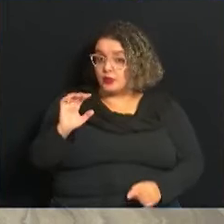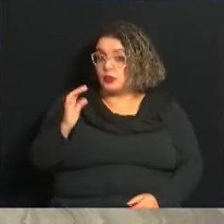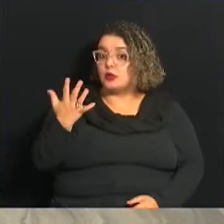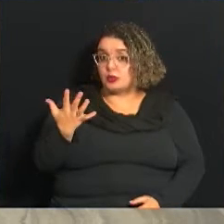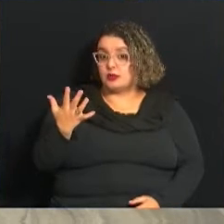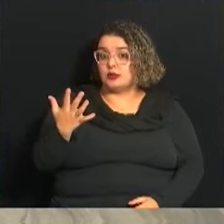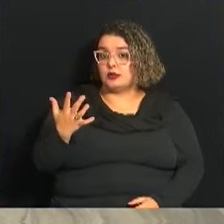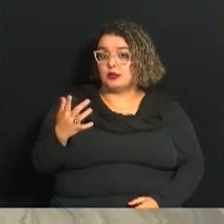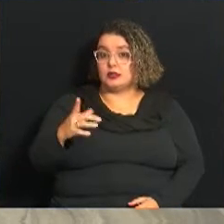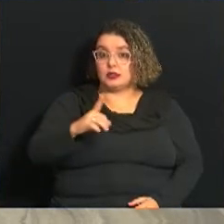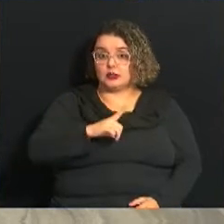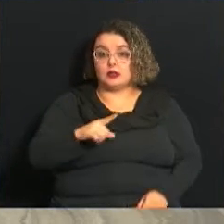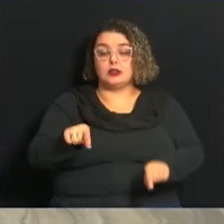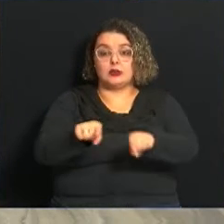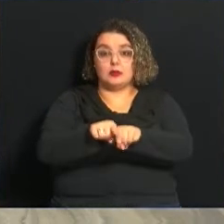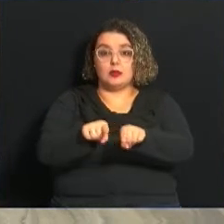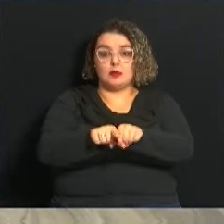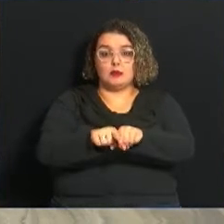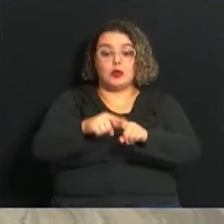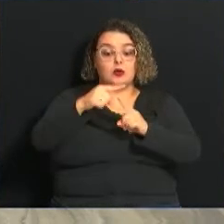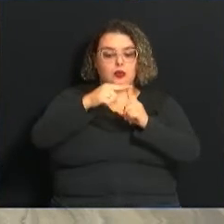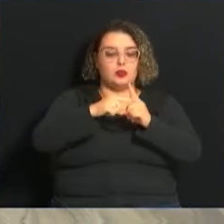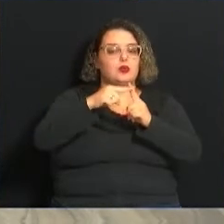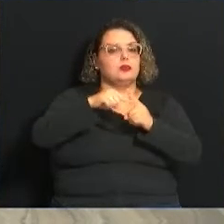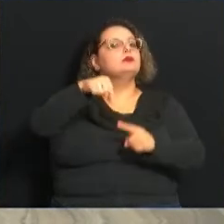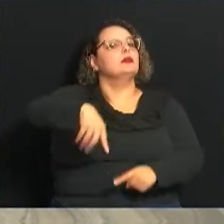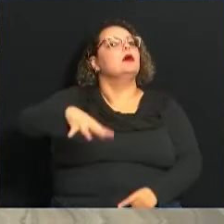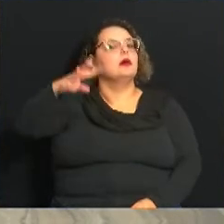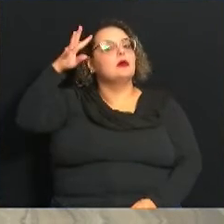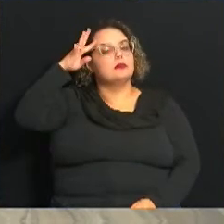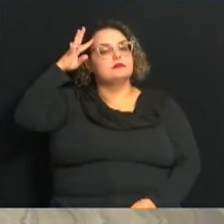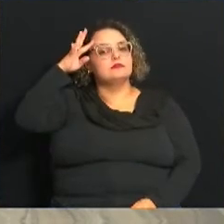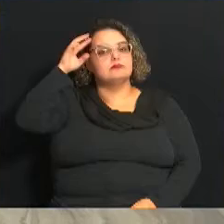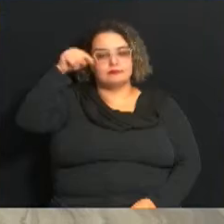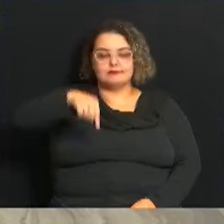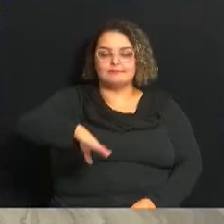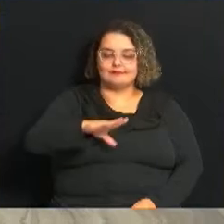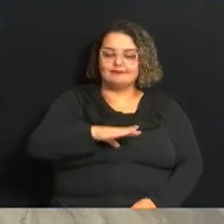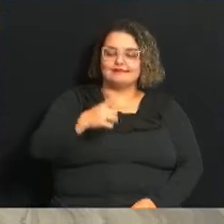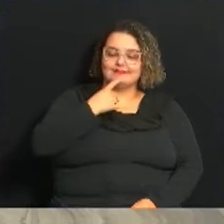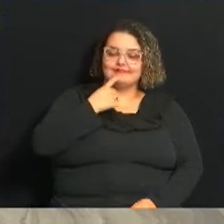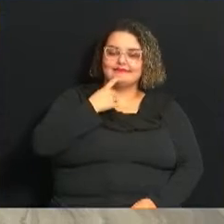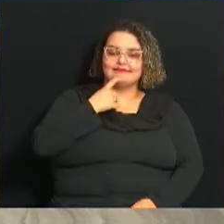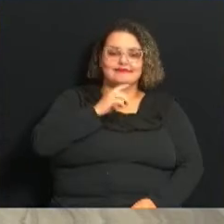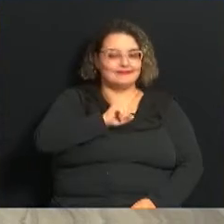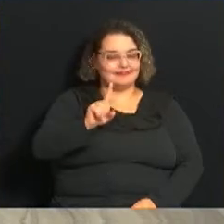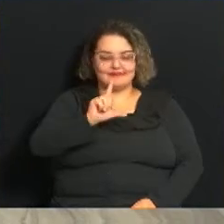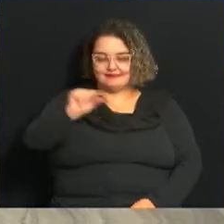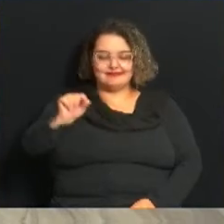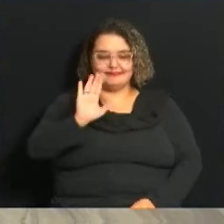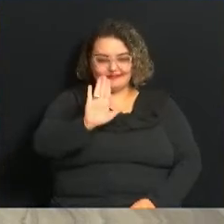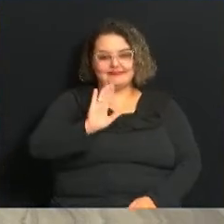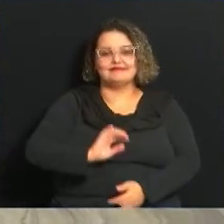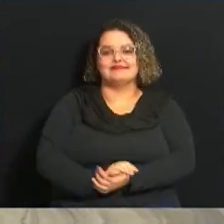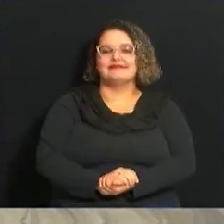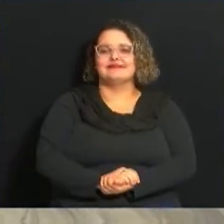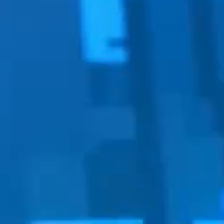tem também a previsão do tempo para esta quarta-feira aqui na cidade de Campinas. Não saia daí.